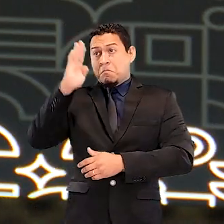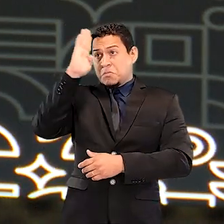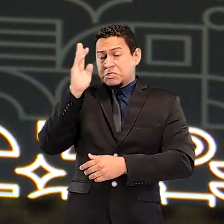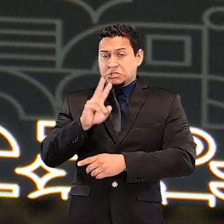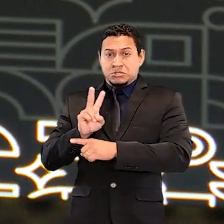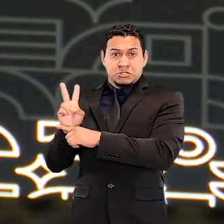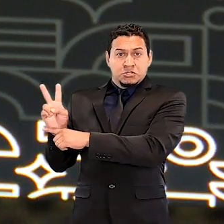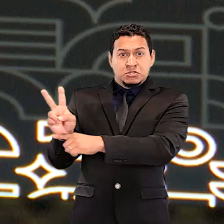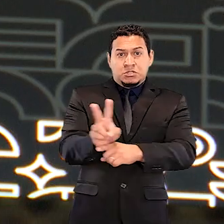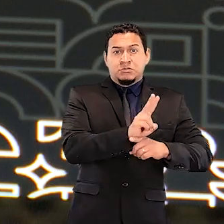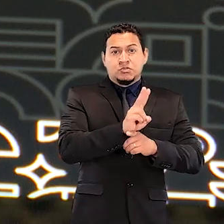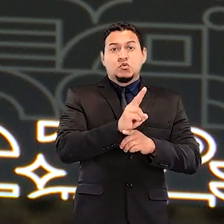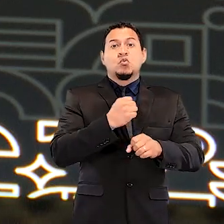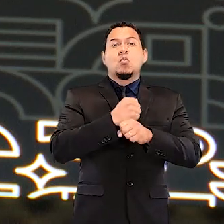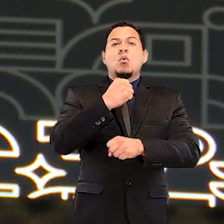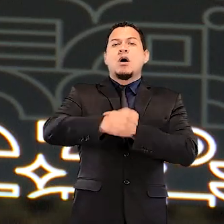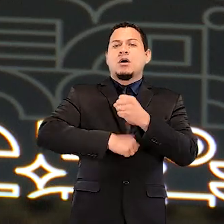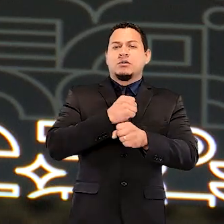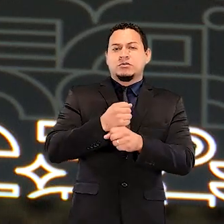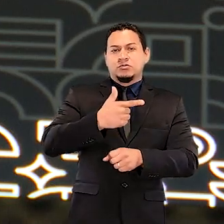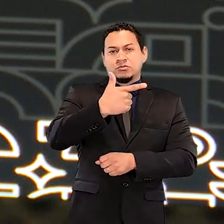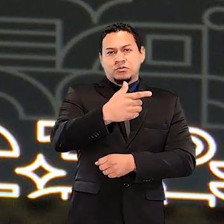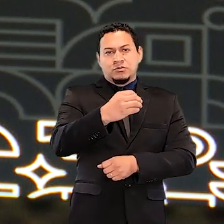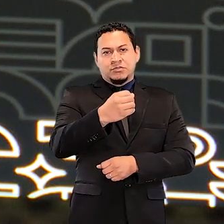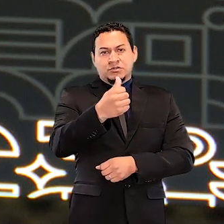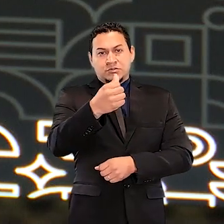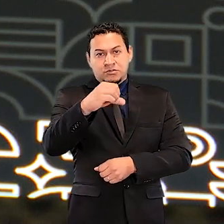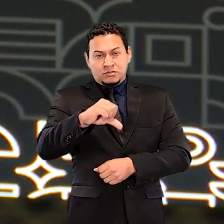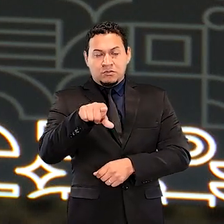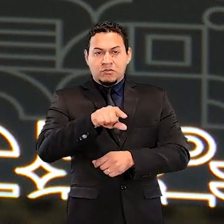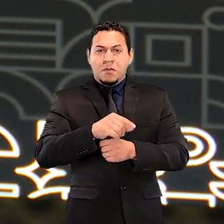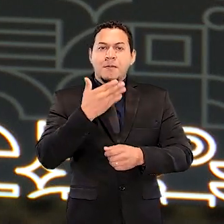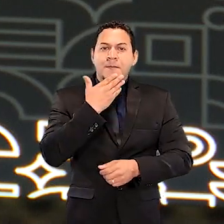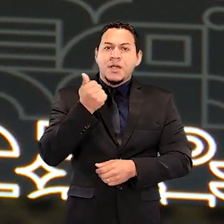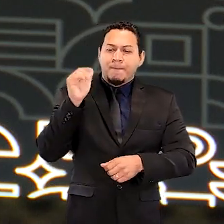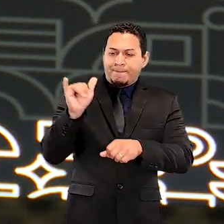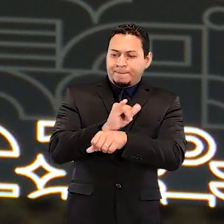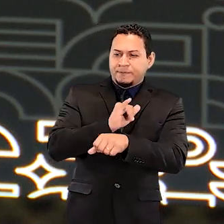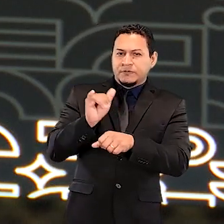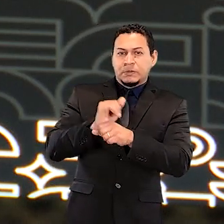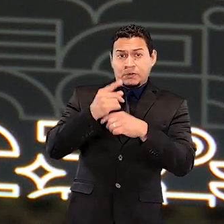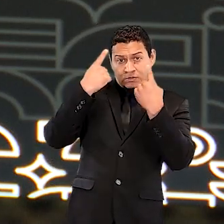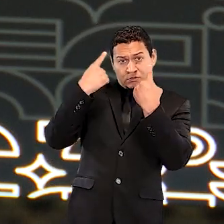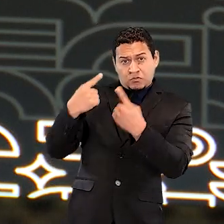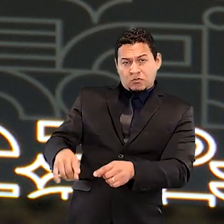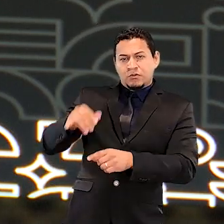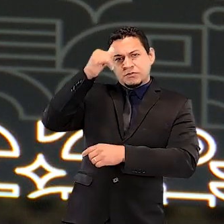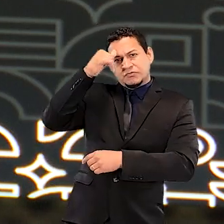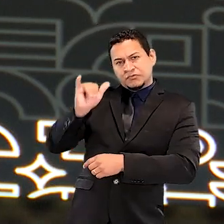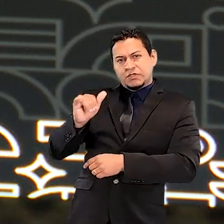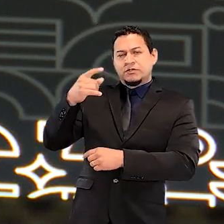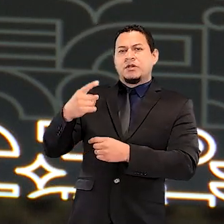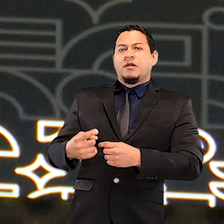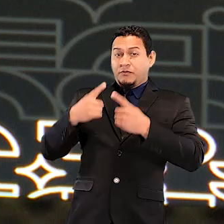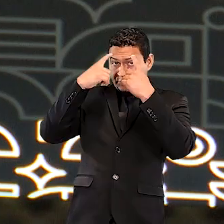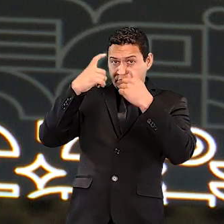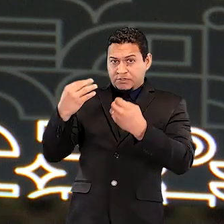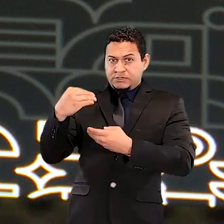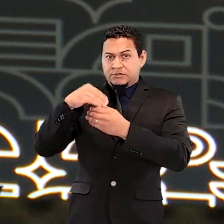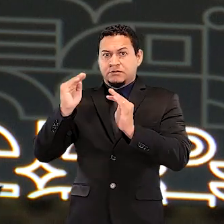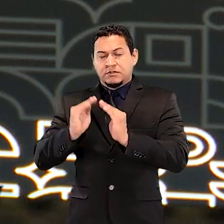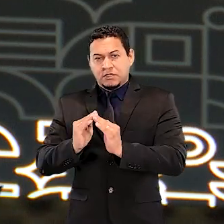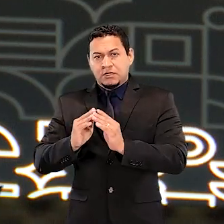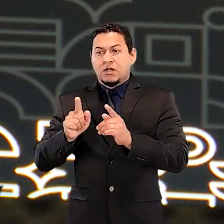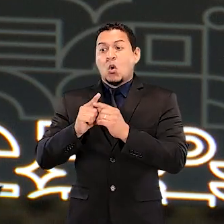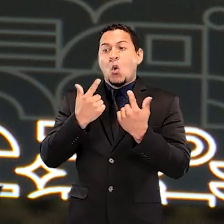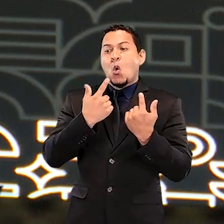em 2019, como uma das melhores práticas de prevenção de violência doméstica e familiar contra a mulher.